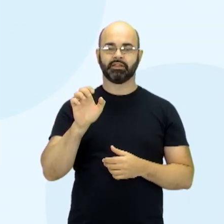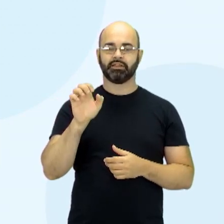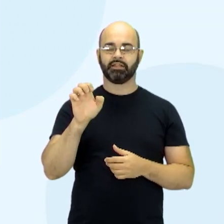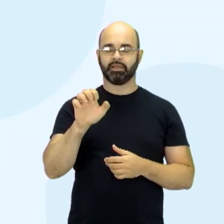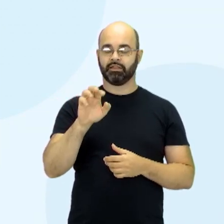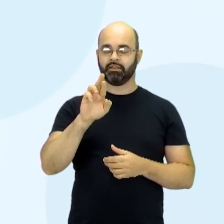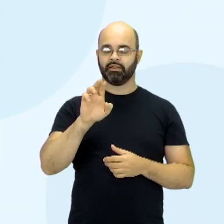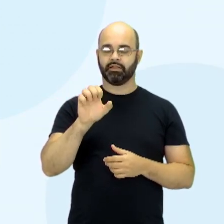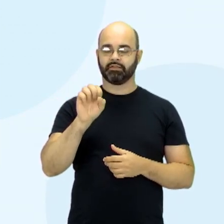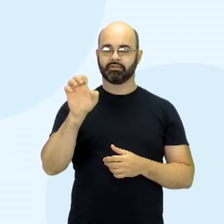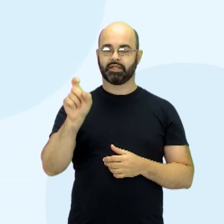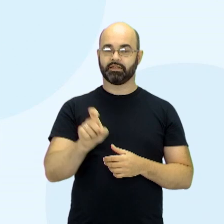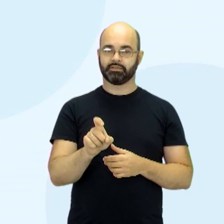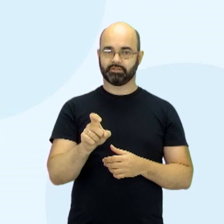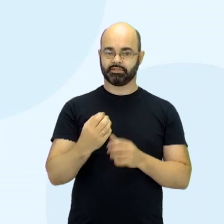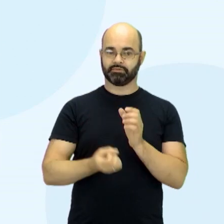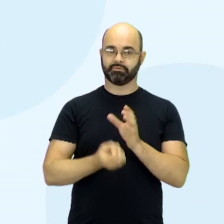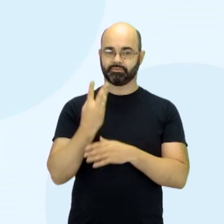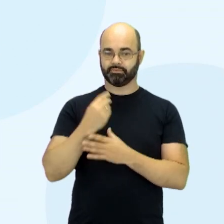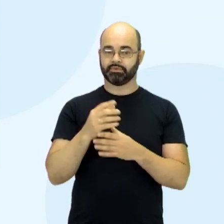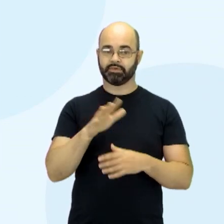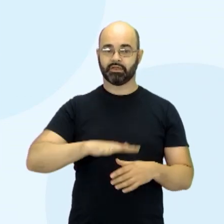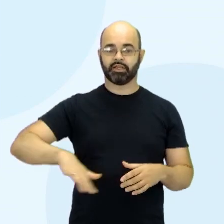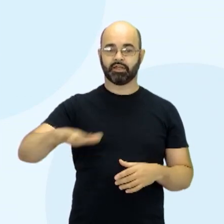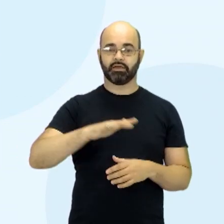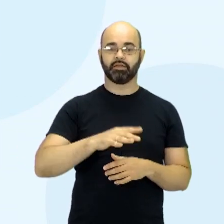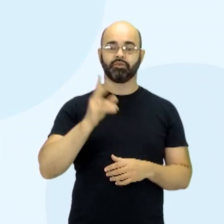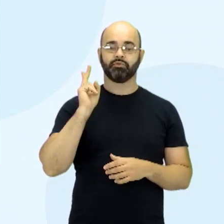criadas, né, numa área de